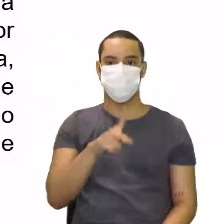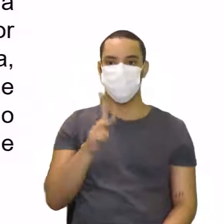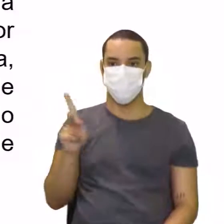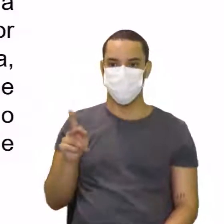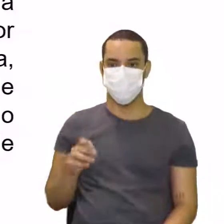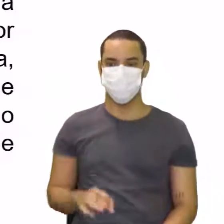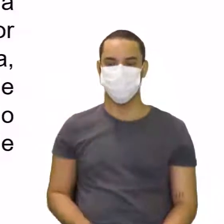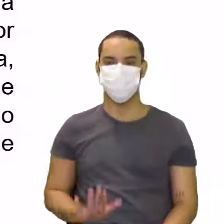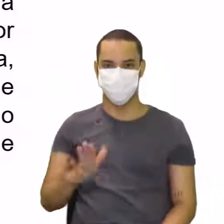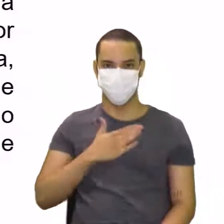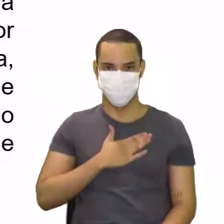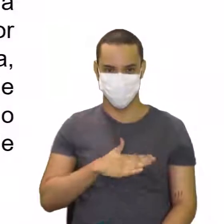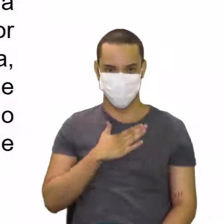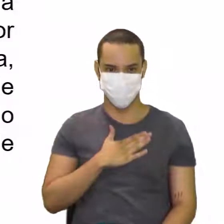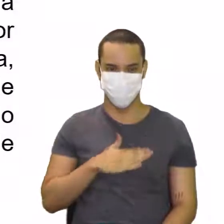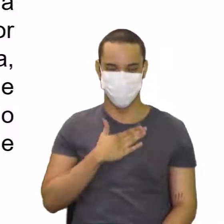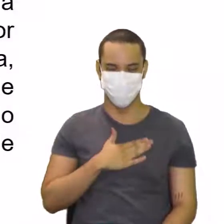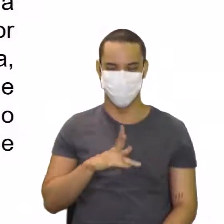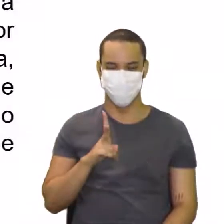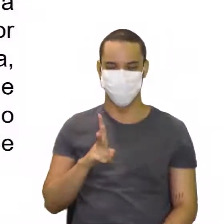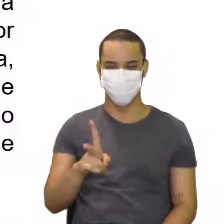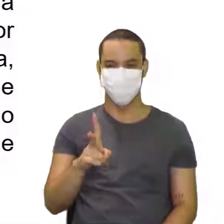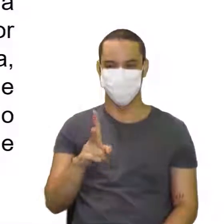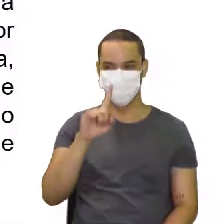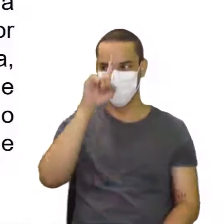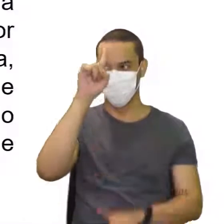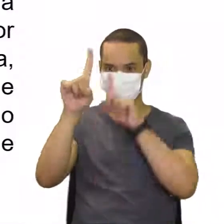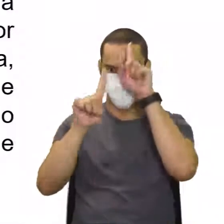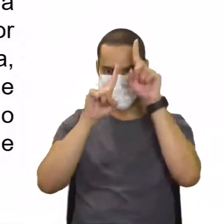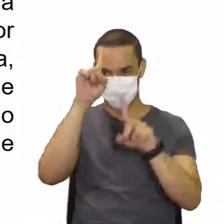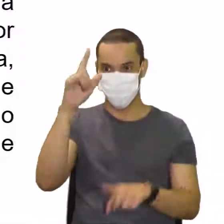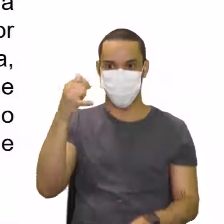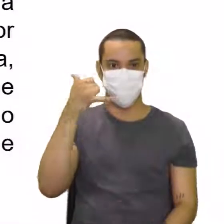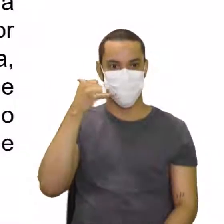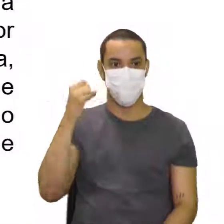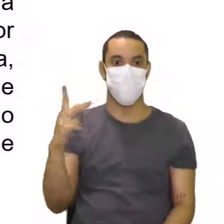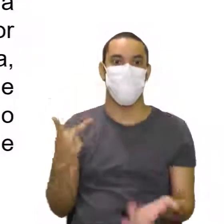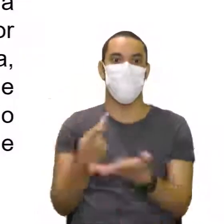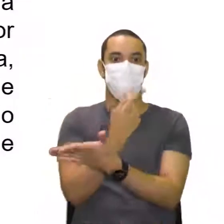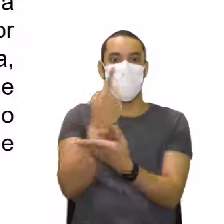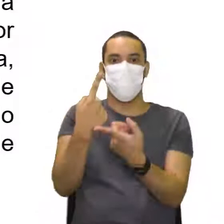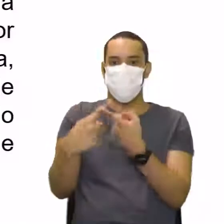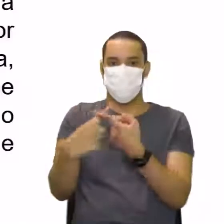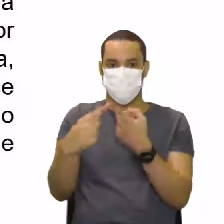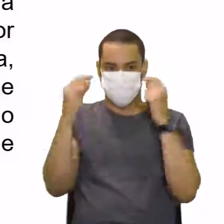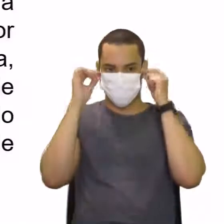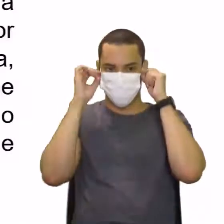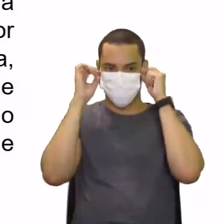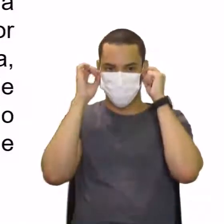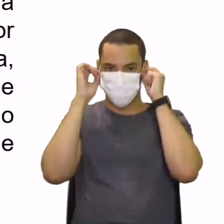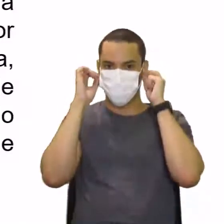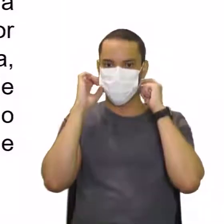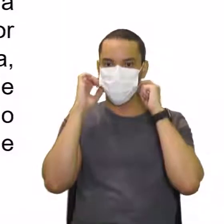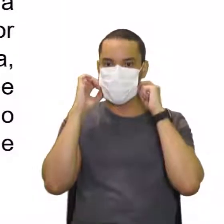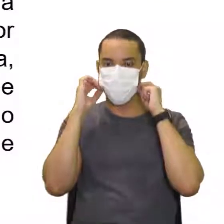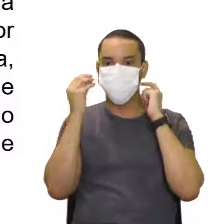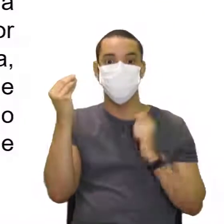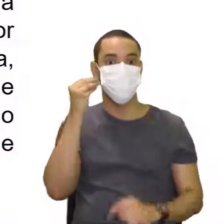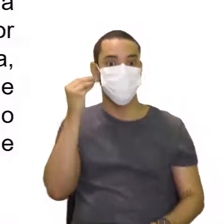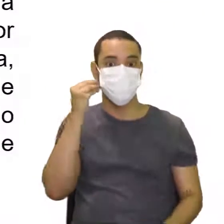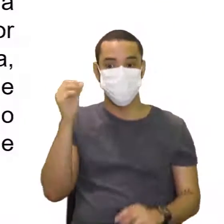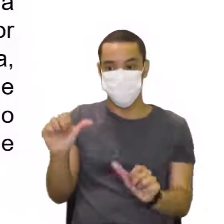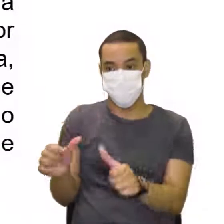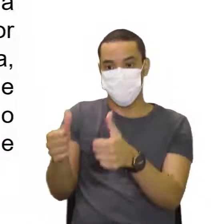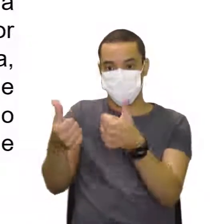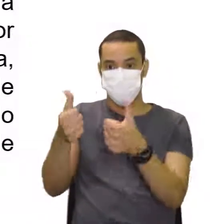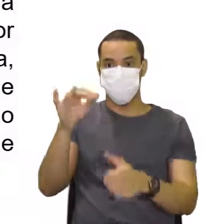tô brincando, vamos continuar aqui, olha só. A invenção do telefone foi acidental por quê? para aperfeiçoar as transmissões do